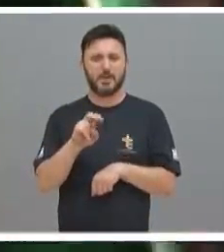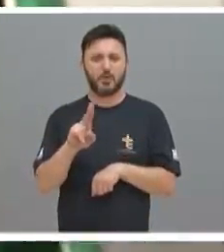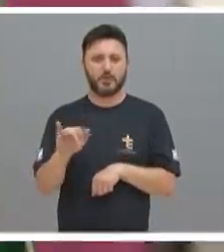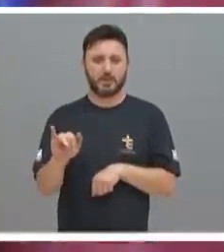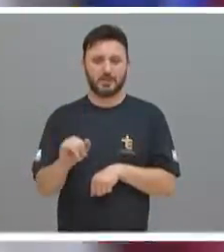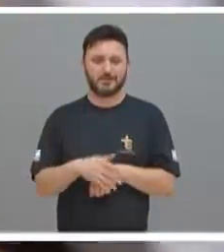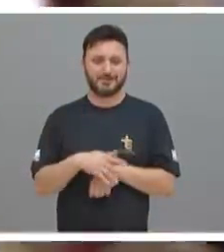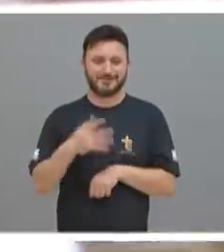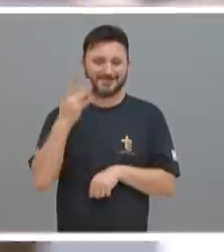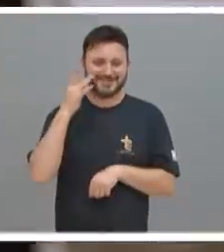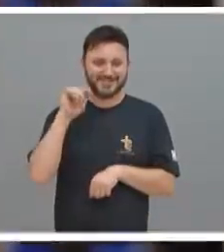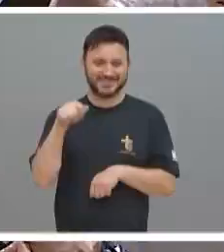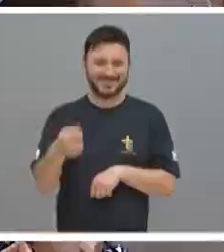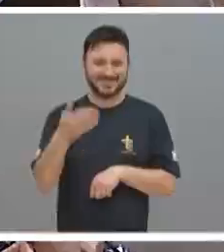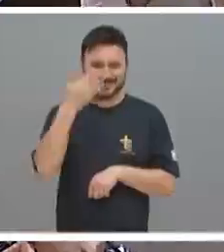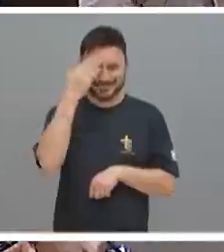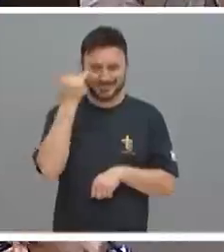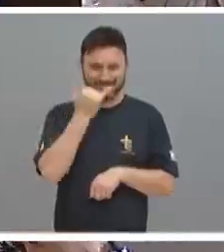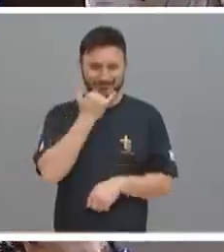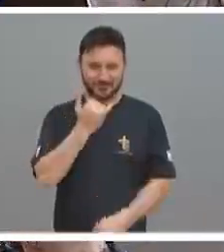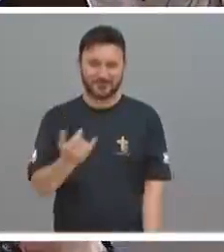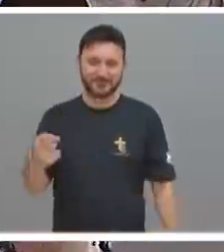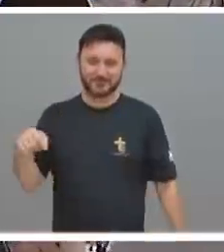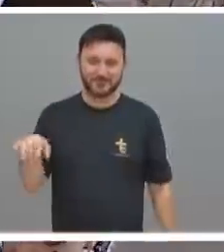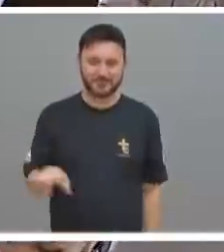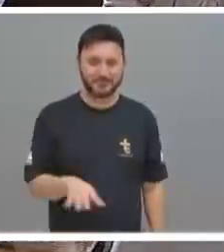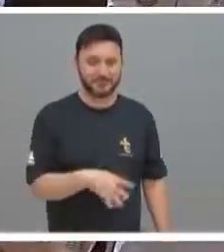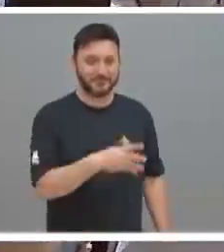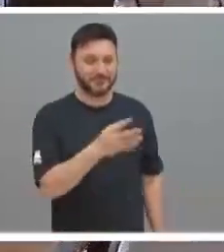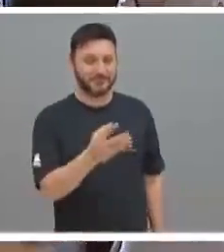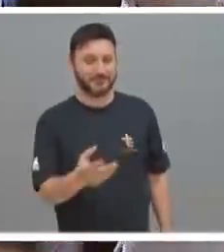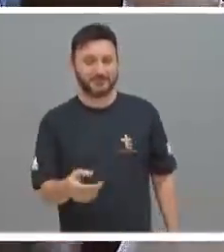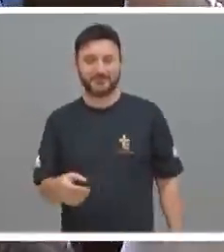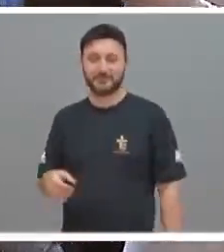Levante a tua mão. Chagas